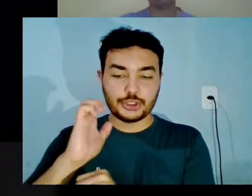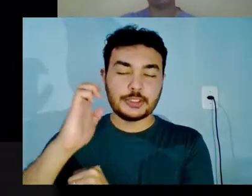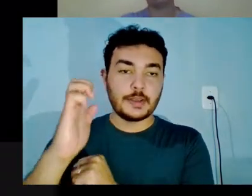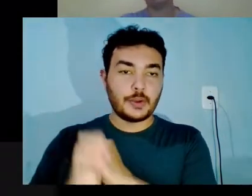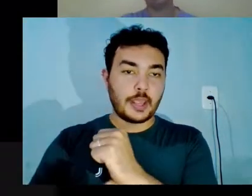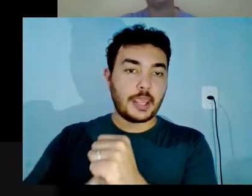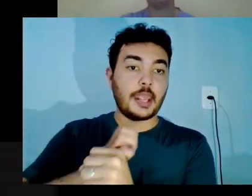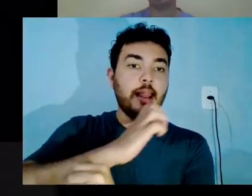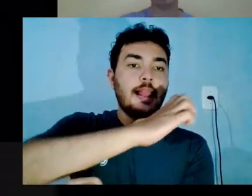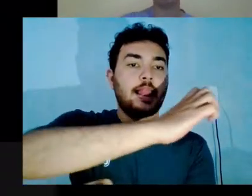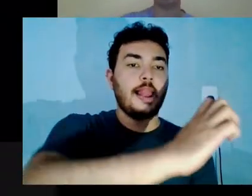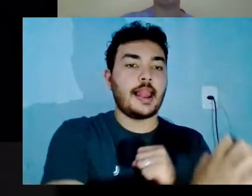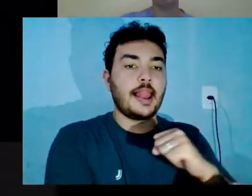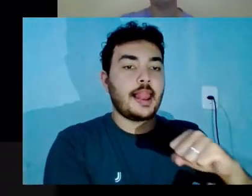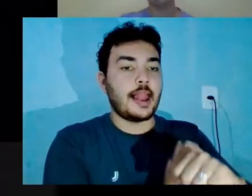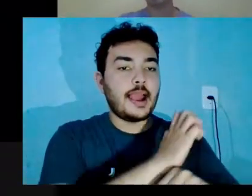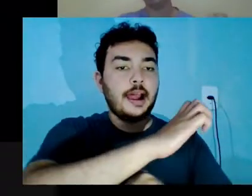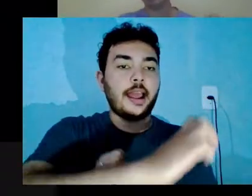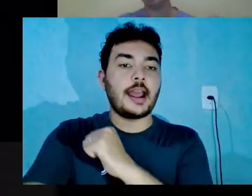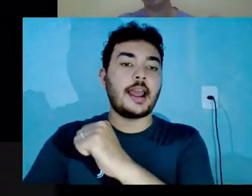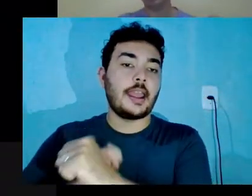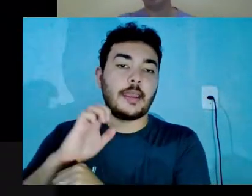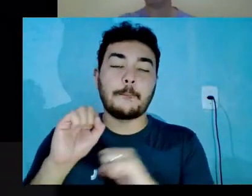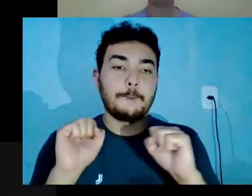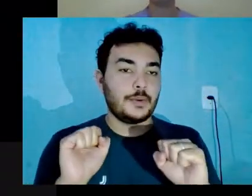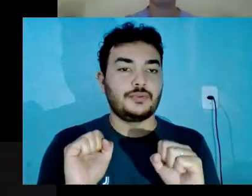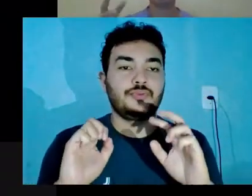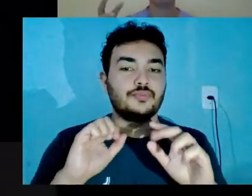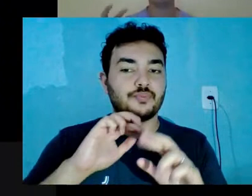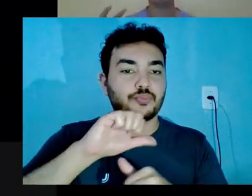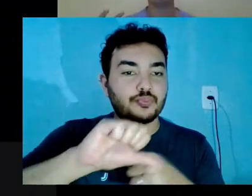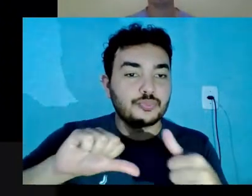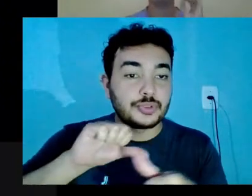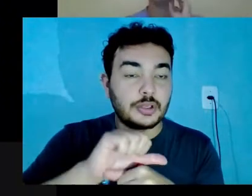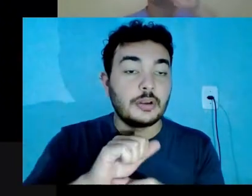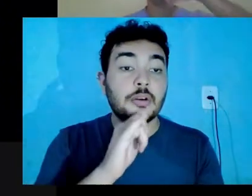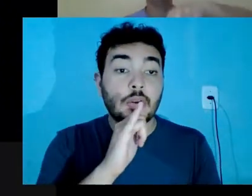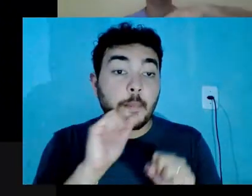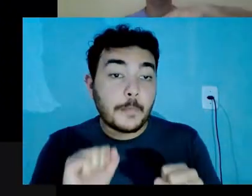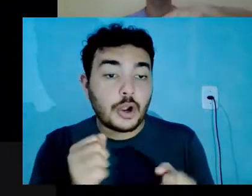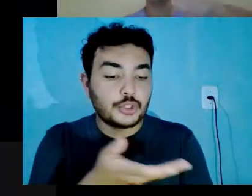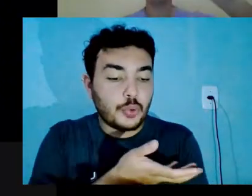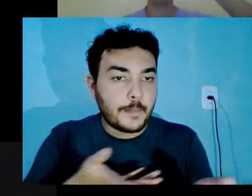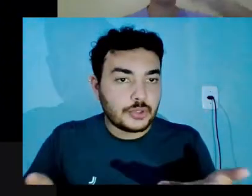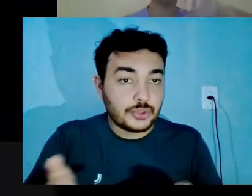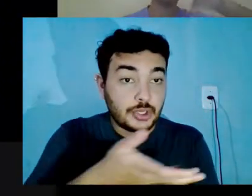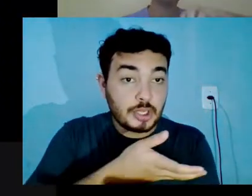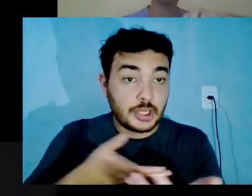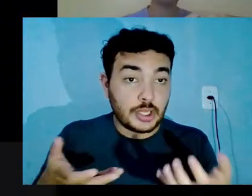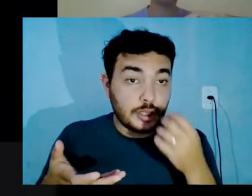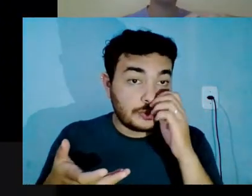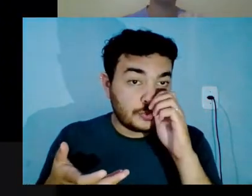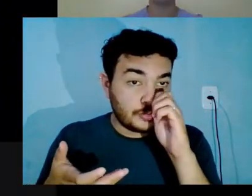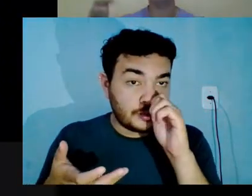ser encontrado no átomo B e no átomo A, porque aquela ideia inicial deles é que, apesar de eles estar sendo compartilhados, o elétron 1 poderia só